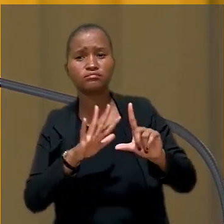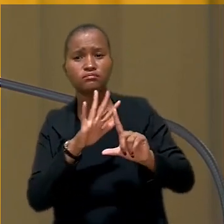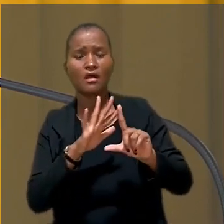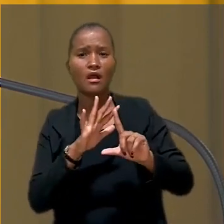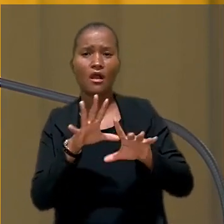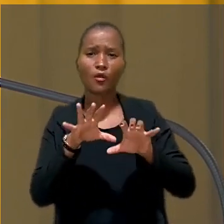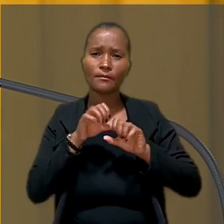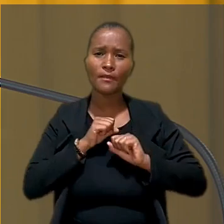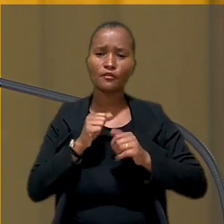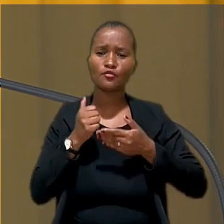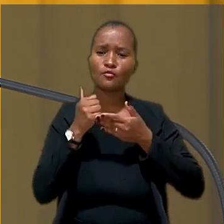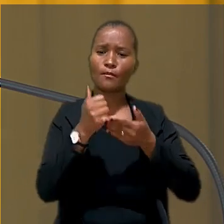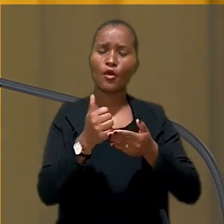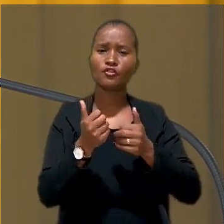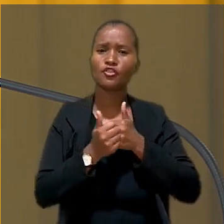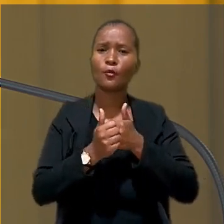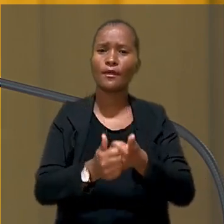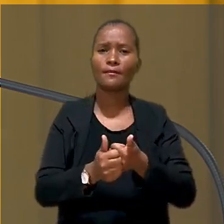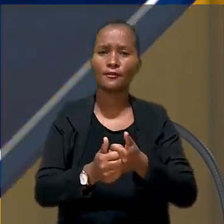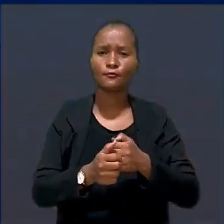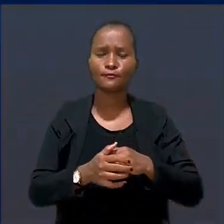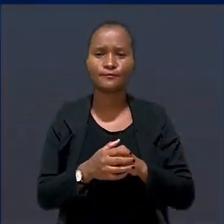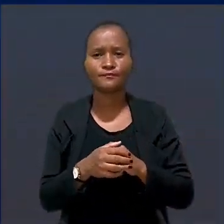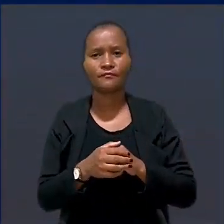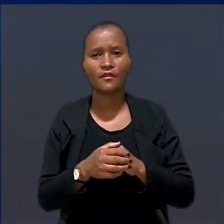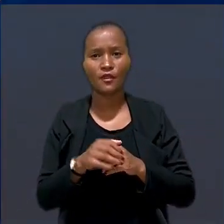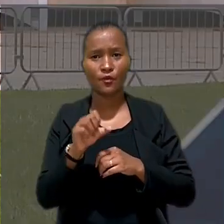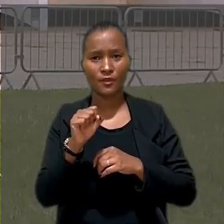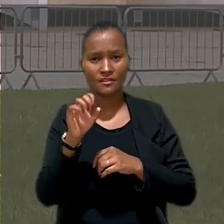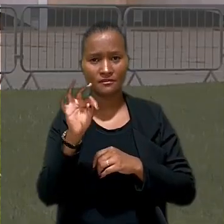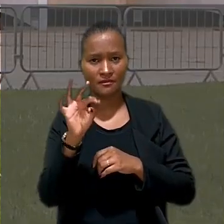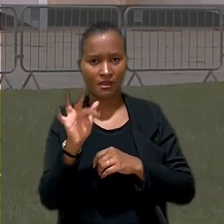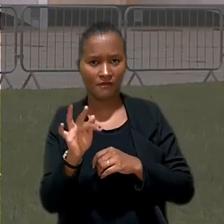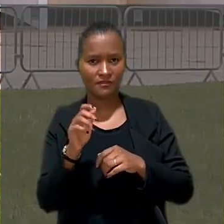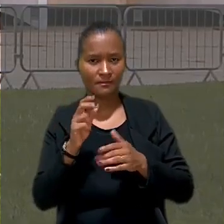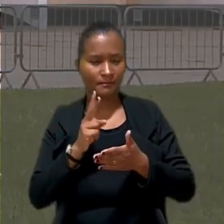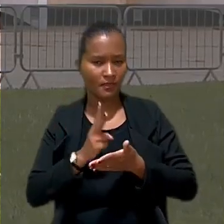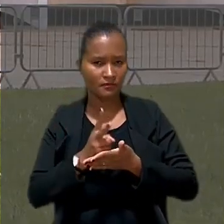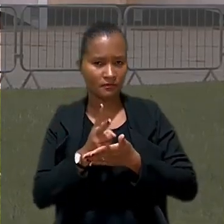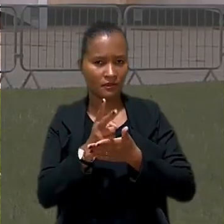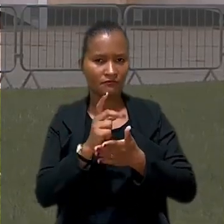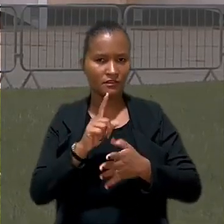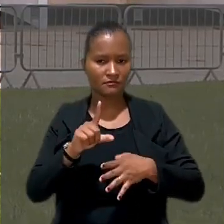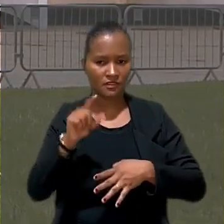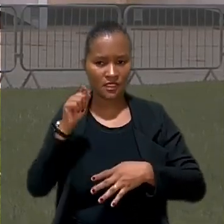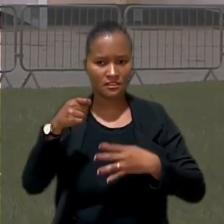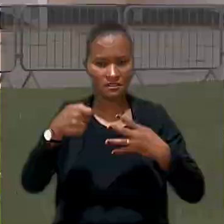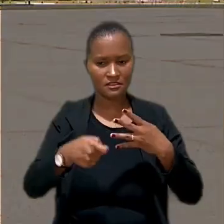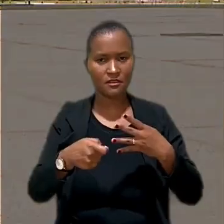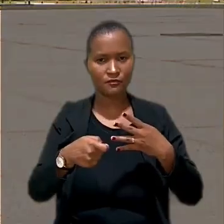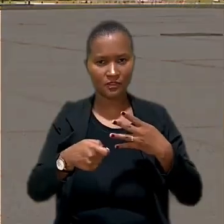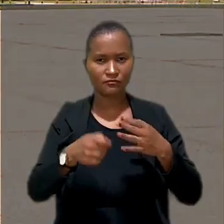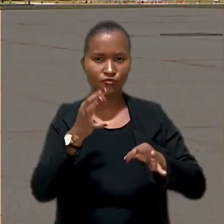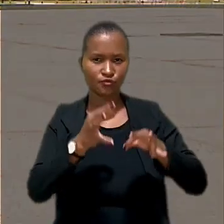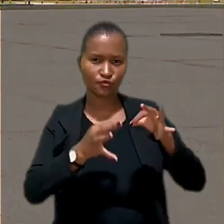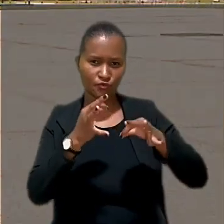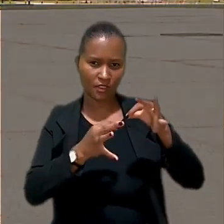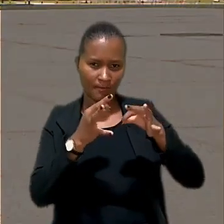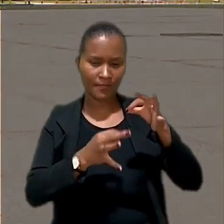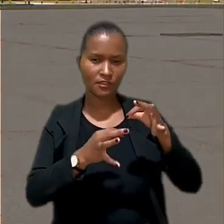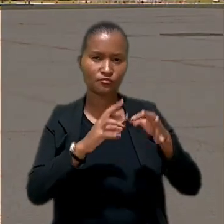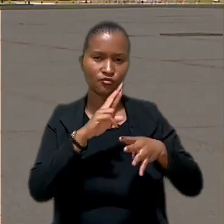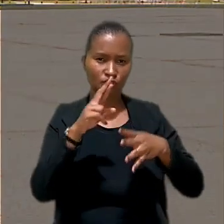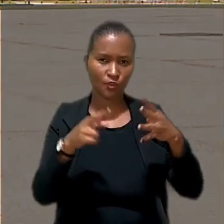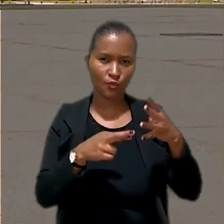acolhimento, suporte e acompanhamento. O Supremo Tribunal Federal manteve decisão do TST ocorrida em